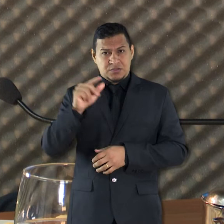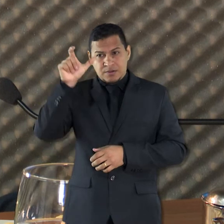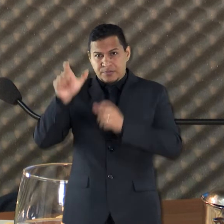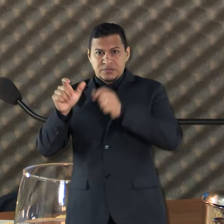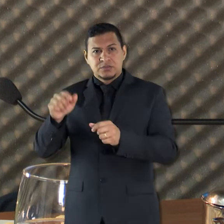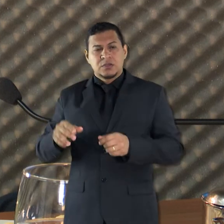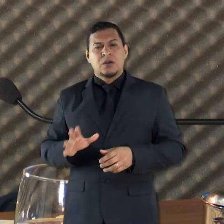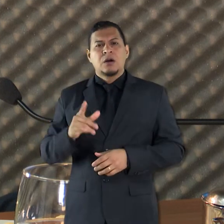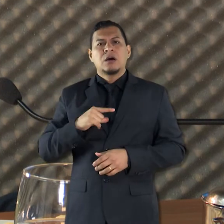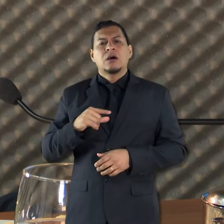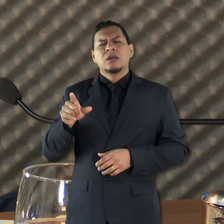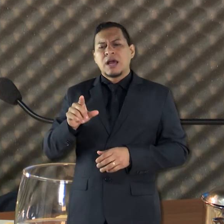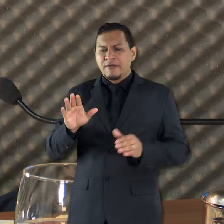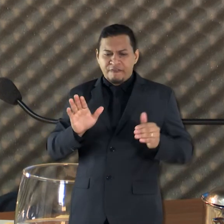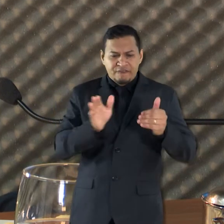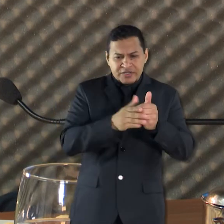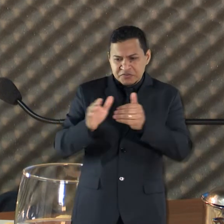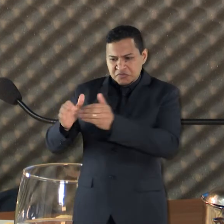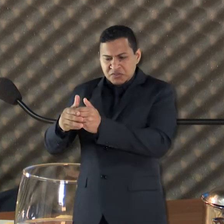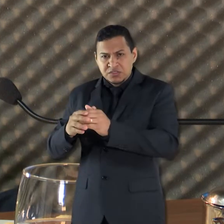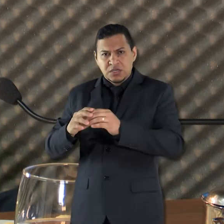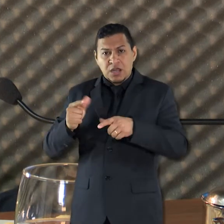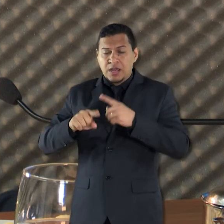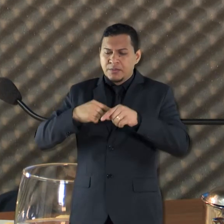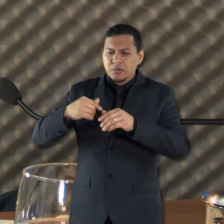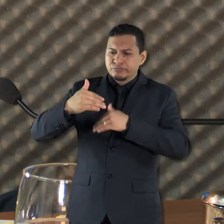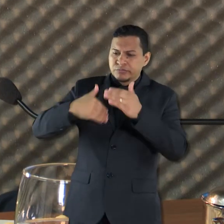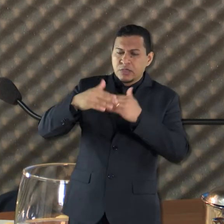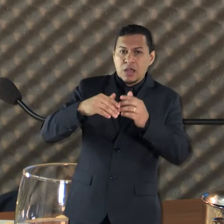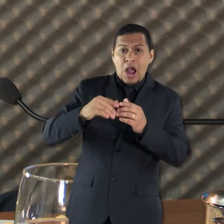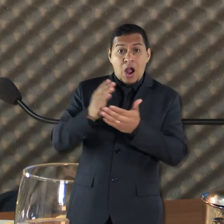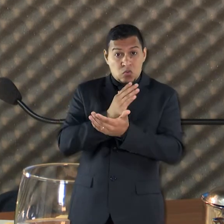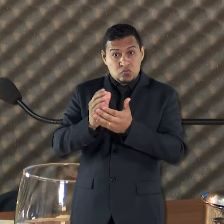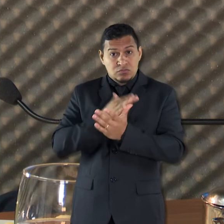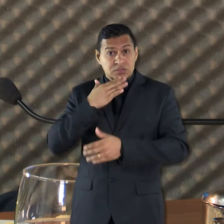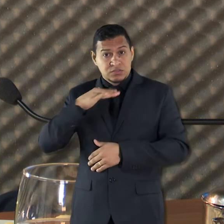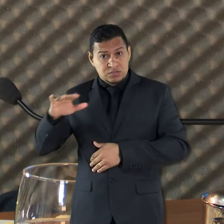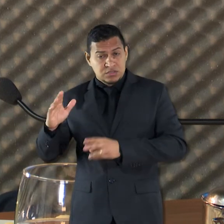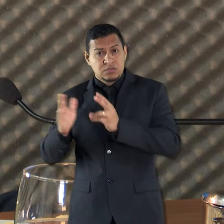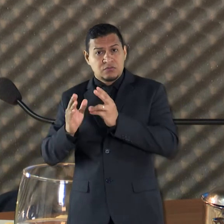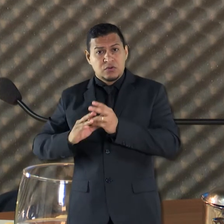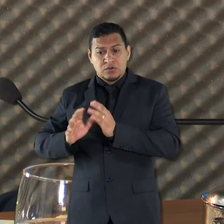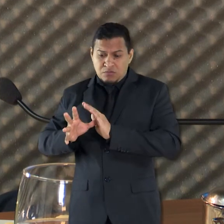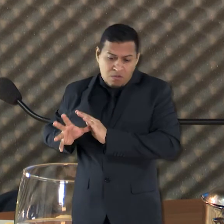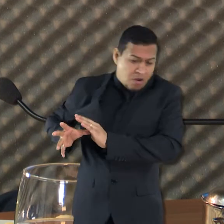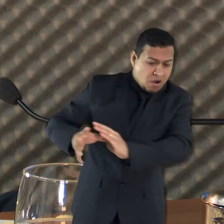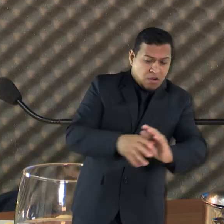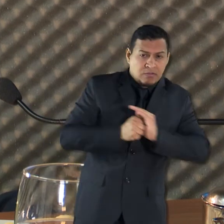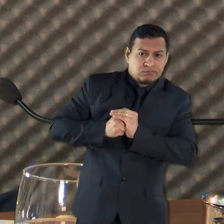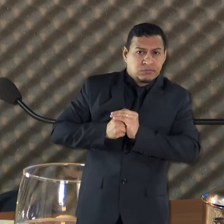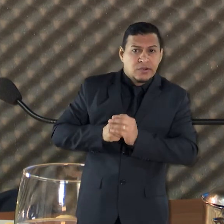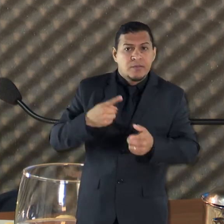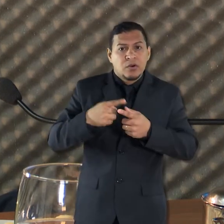sobraram 400 do Zé Atruari. Então eles se fecharam e foram se recuperando. E algumas crianças foram sequestradas, crianças indígenas. Ainda tem